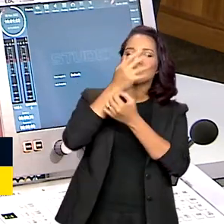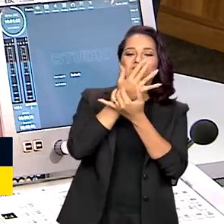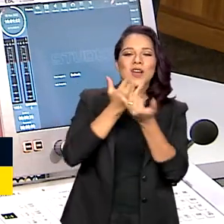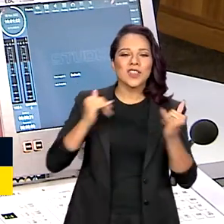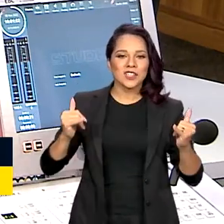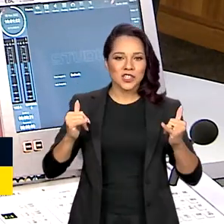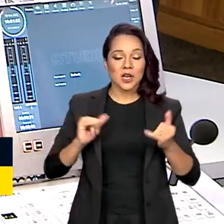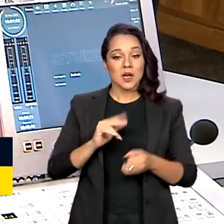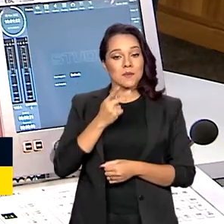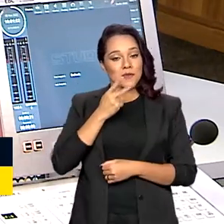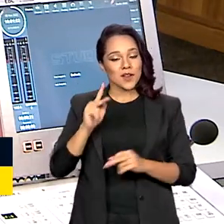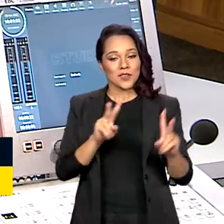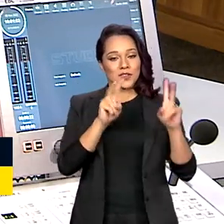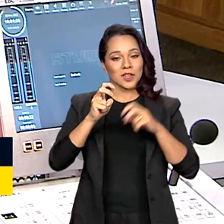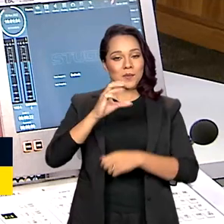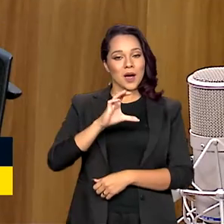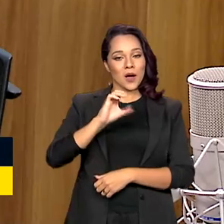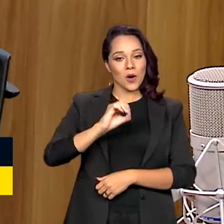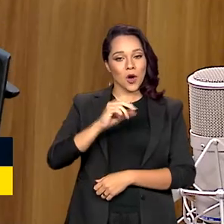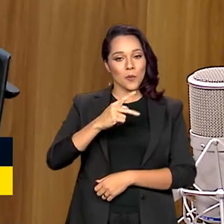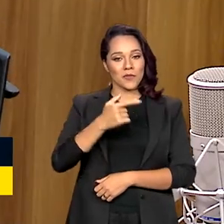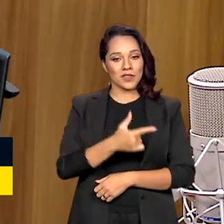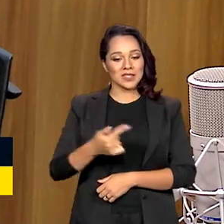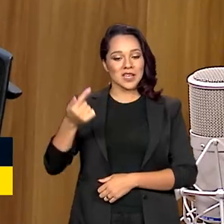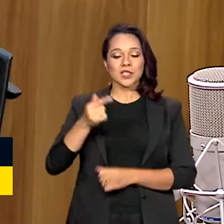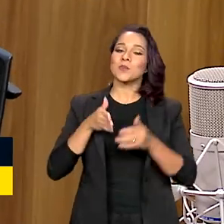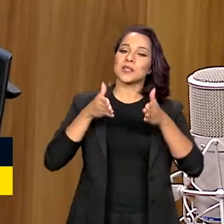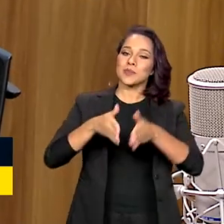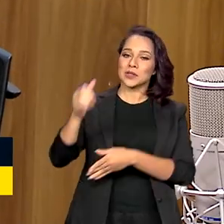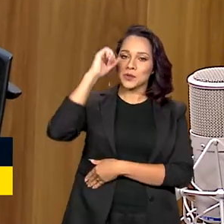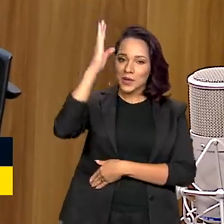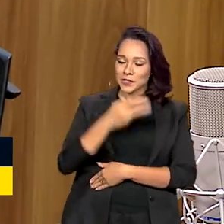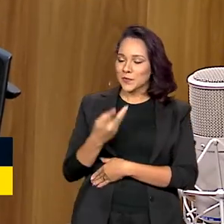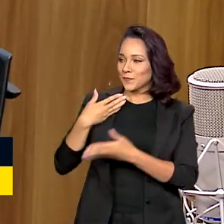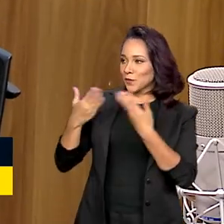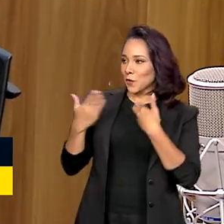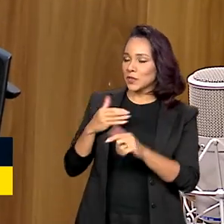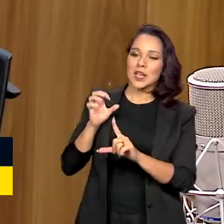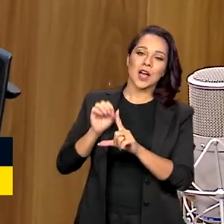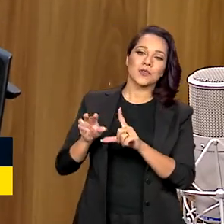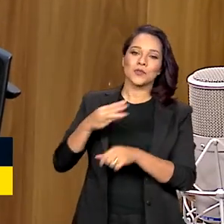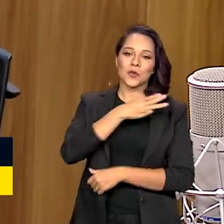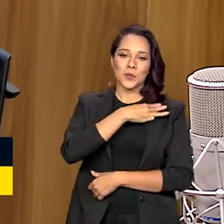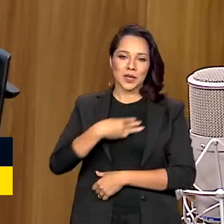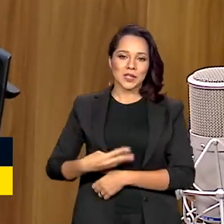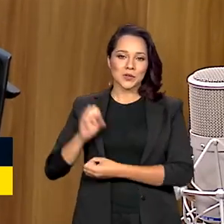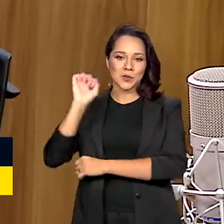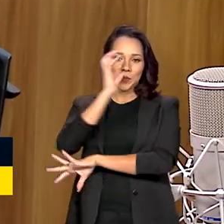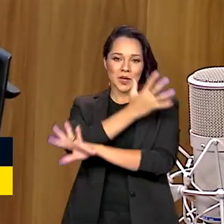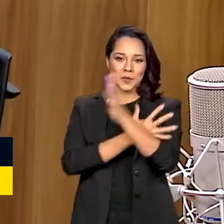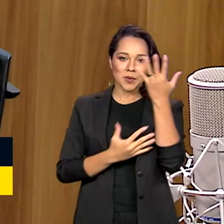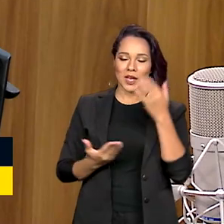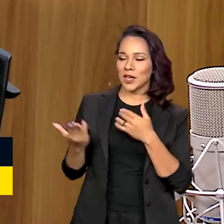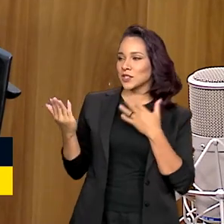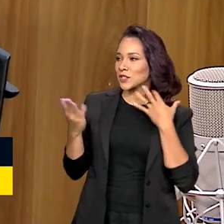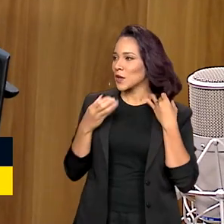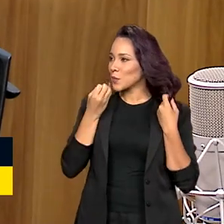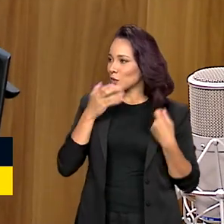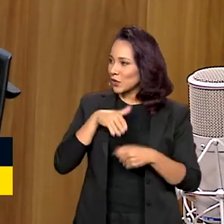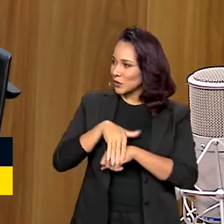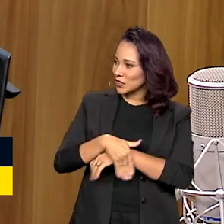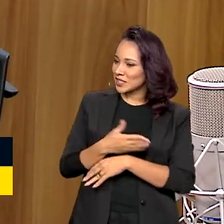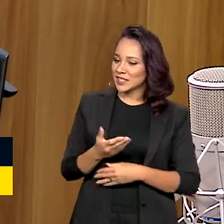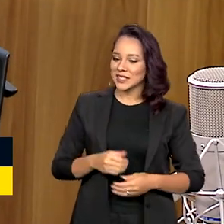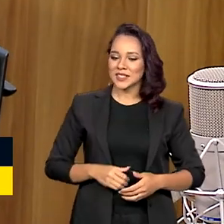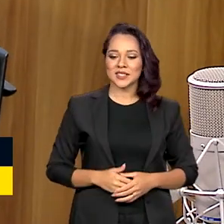falar sobre a COP27, a participação brasileira no evento, vamos conversar ao vivo com o ministro do Meio Ambiente, Joaquim Leite. Boa noite,